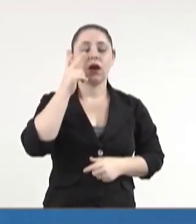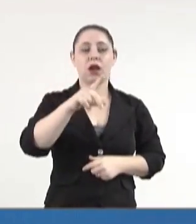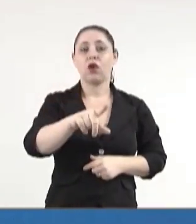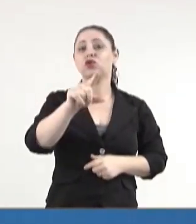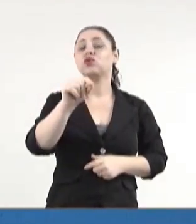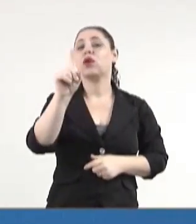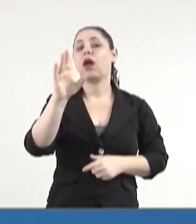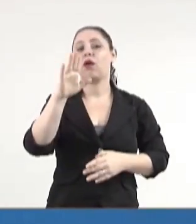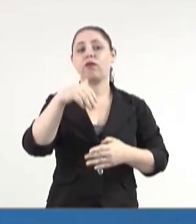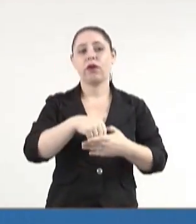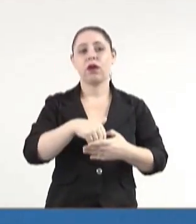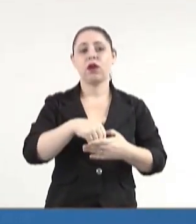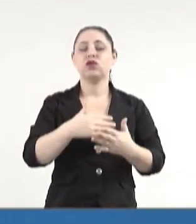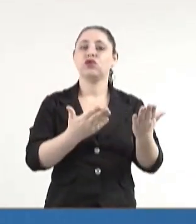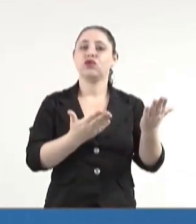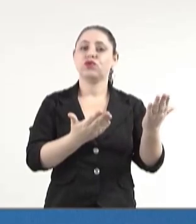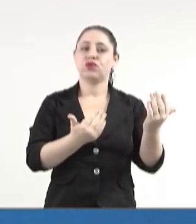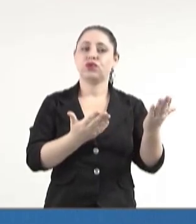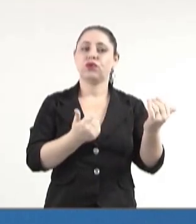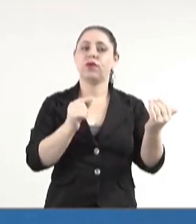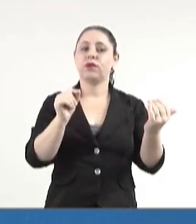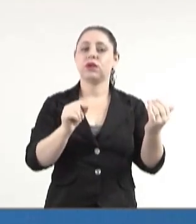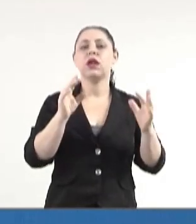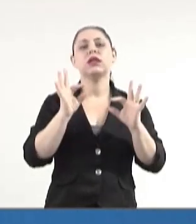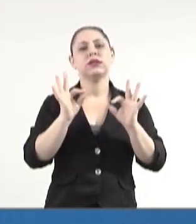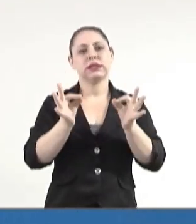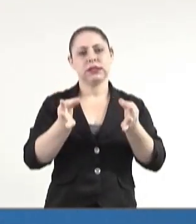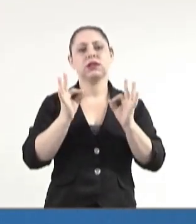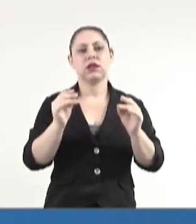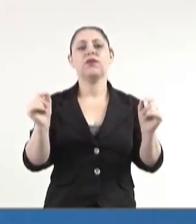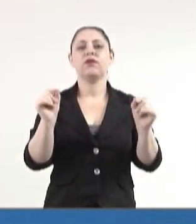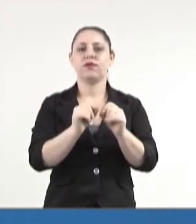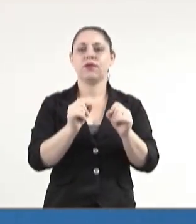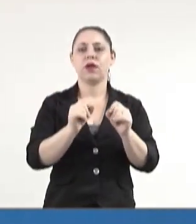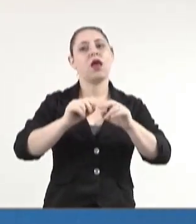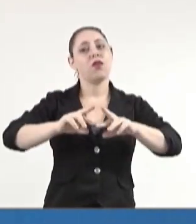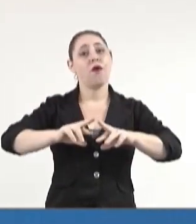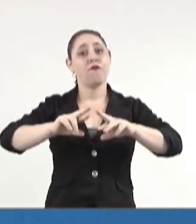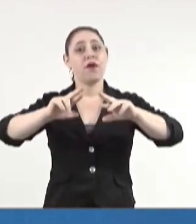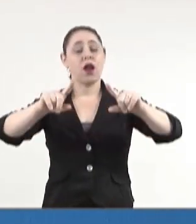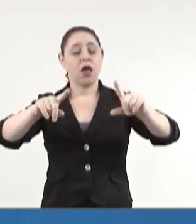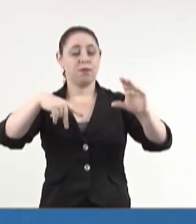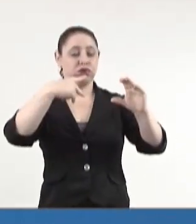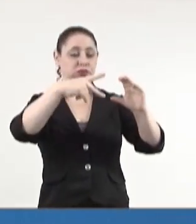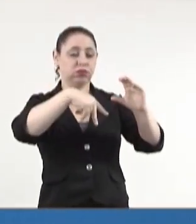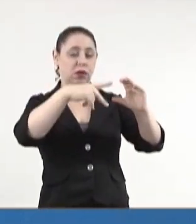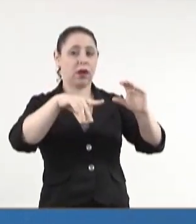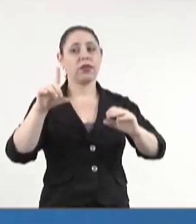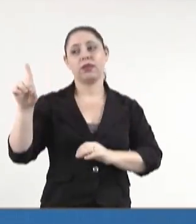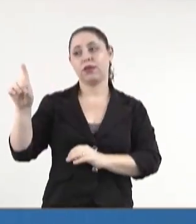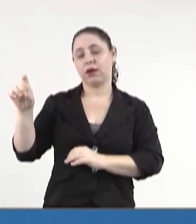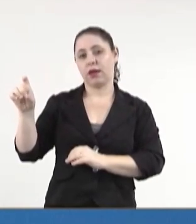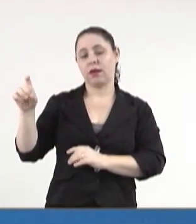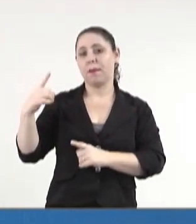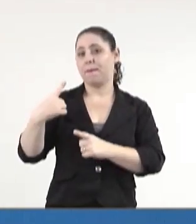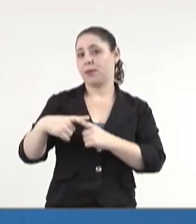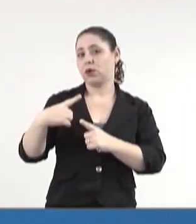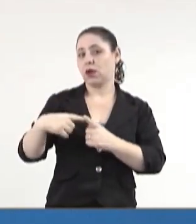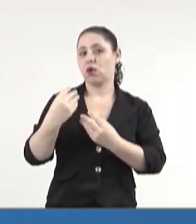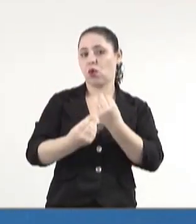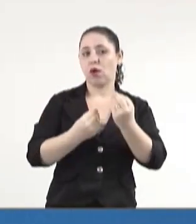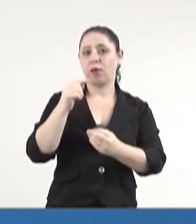as pessoas LGBTQIA+, para a população negra, enfim, a política tem que ser um espaço seguro para todo